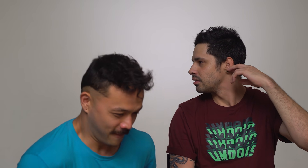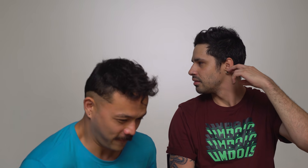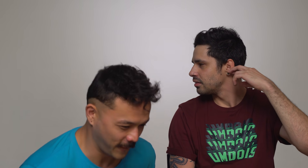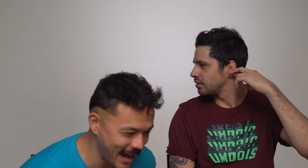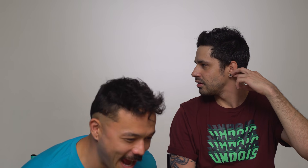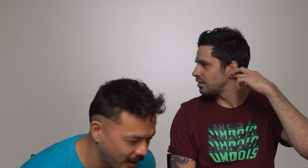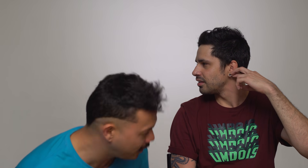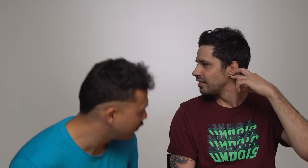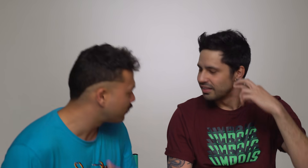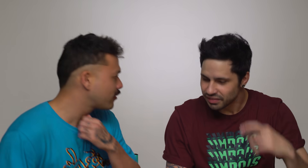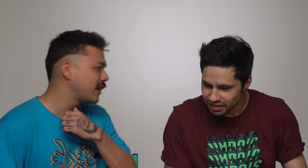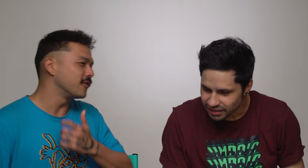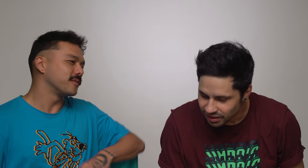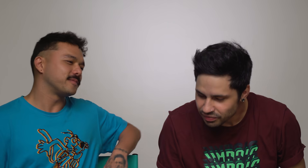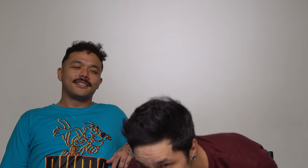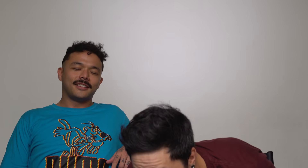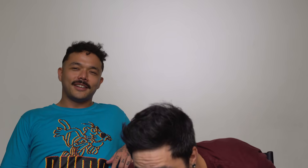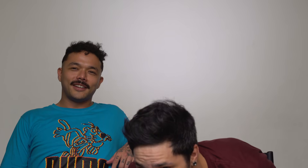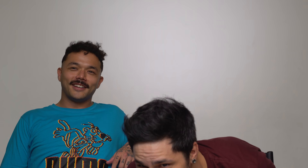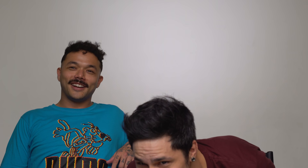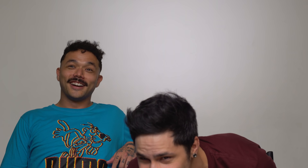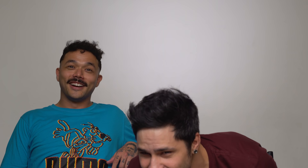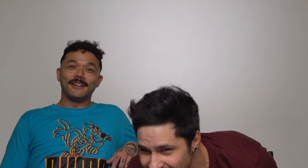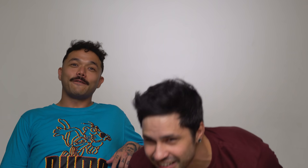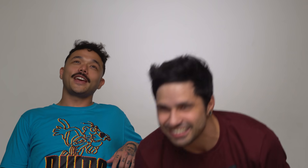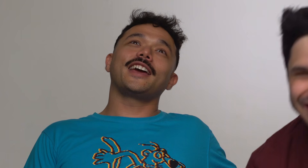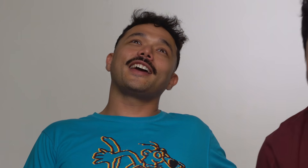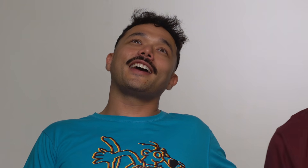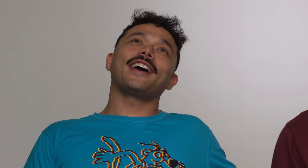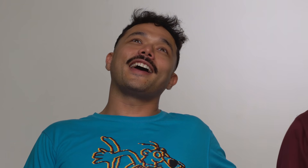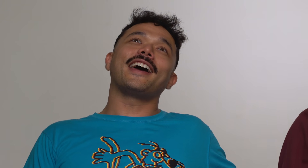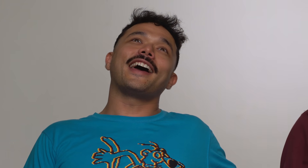mesmo. Fih! Falhou. Tá. Fígaro!